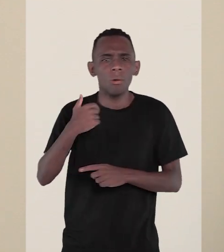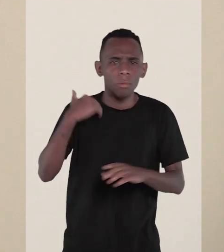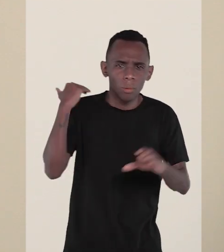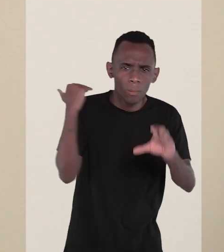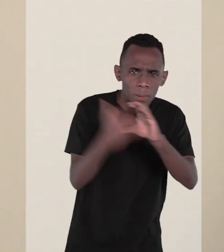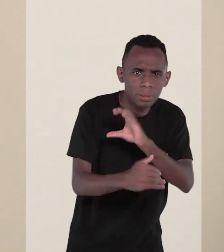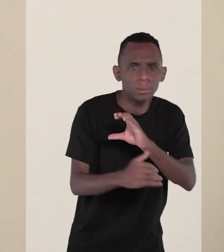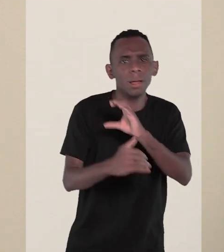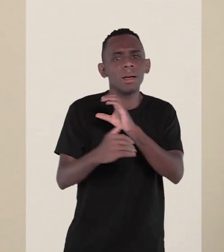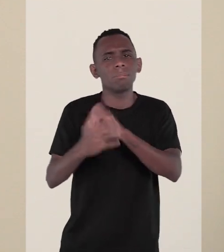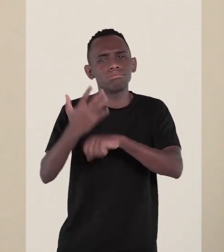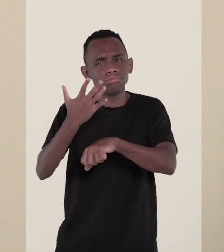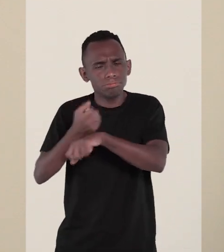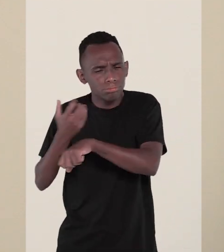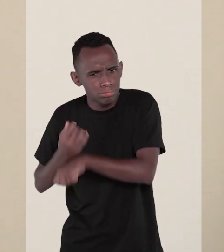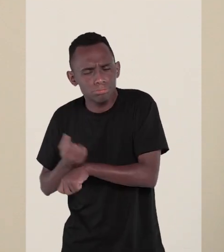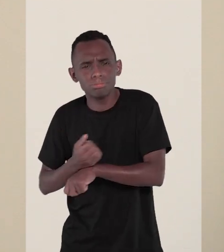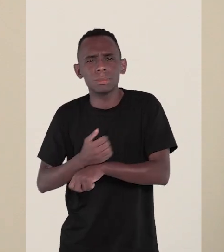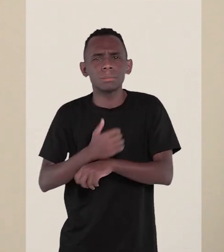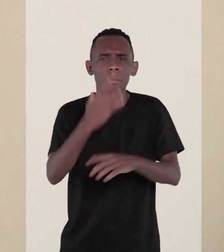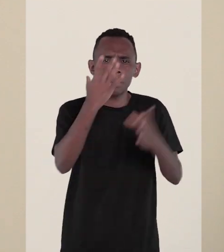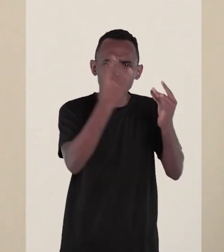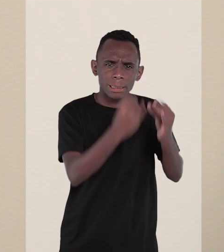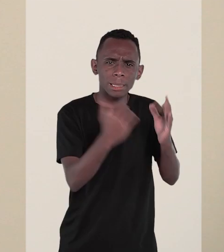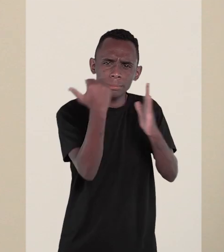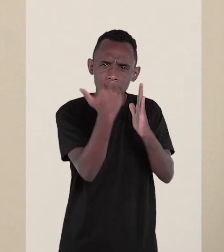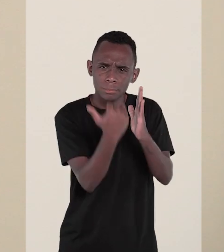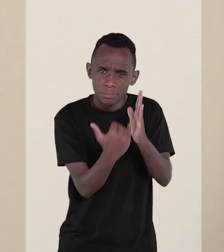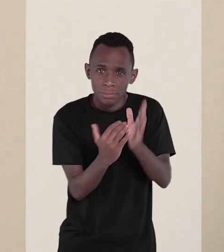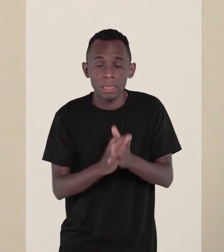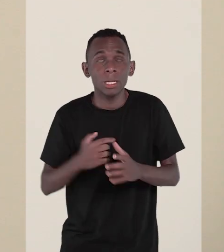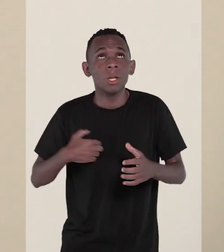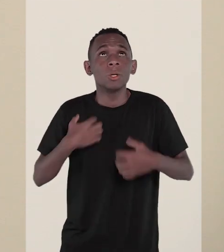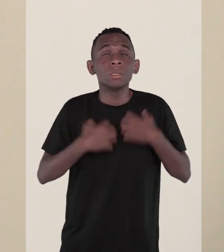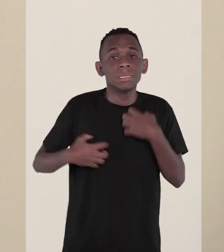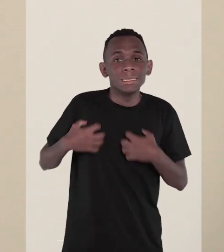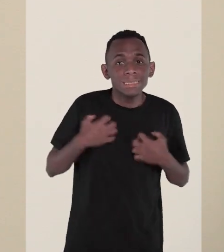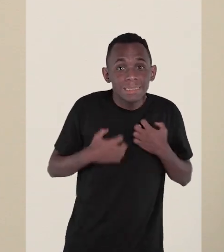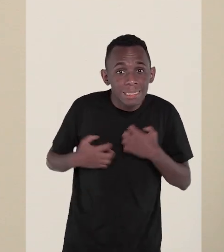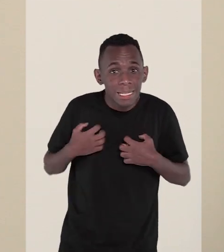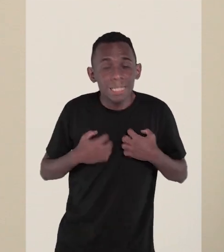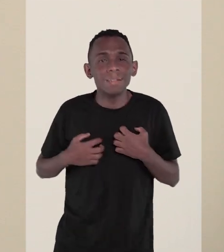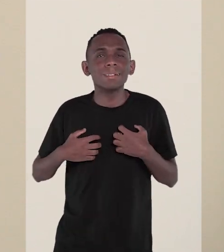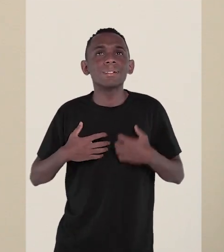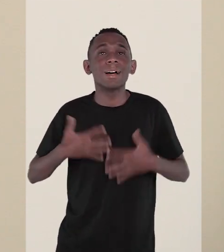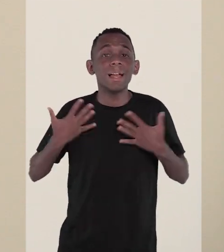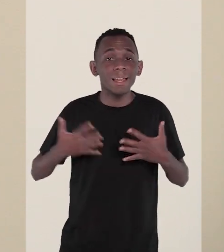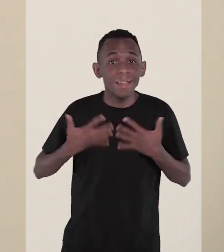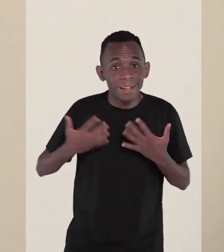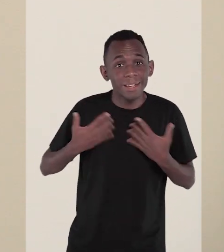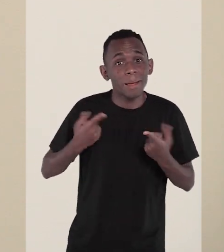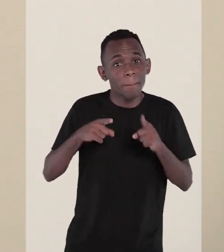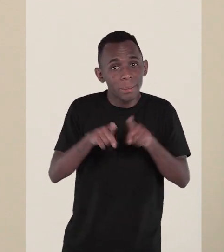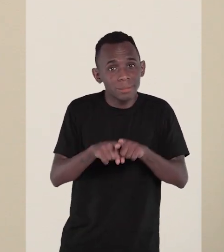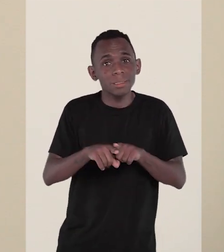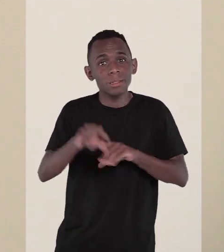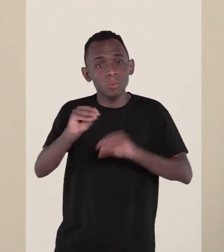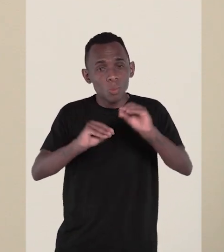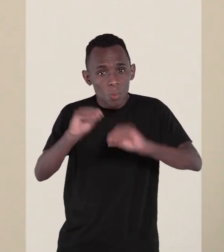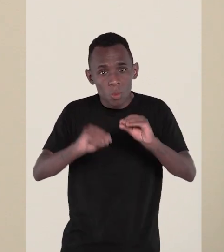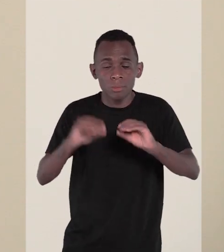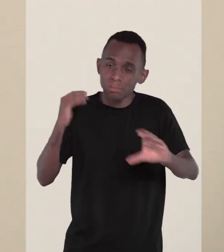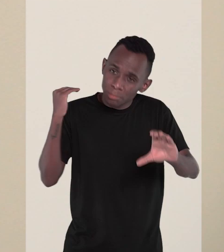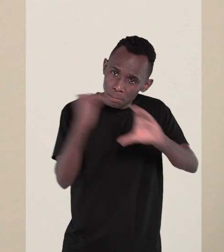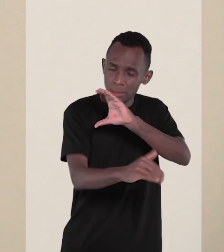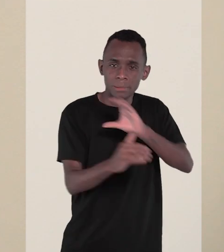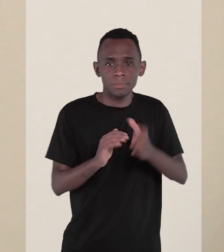sonoridade. Olha, vou te mandar uma gravação de não sei o quê. Olha, vamos... Então, pô, tô ansiosa. Pô, que alegria estar com você. Tá,